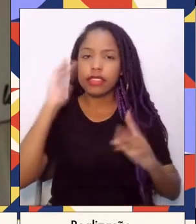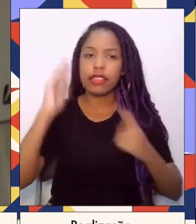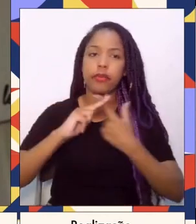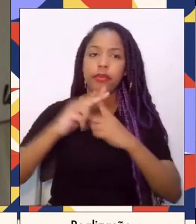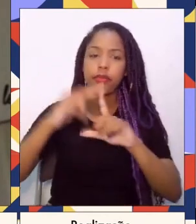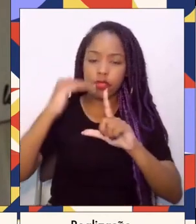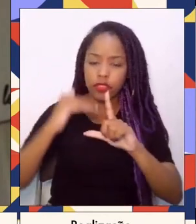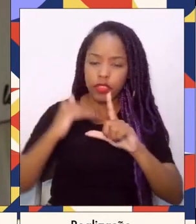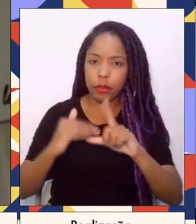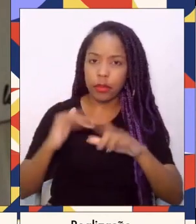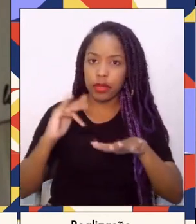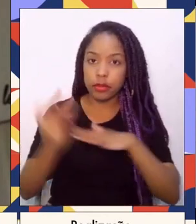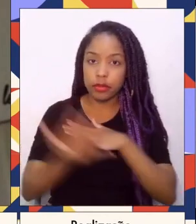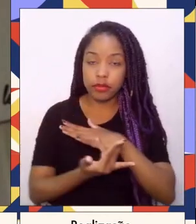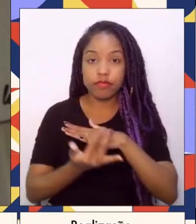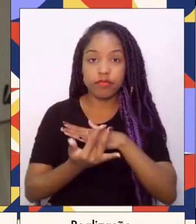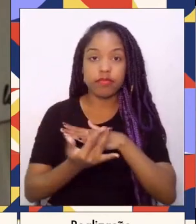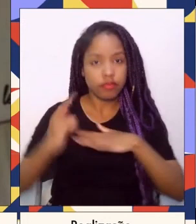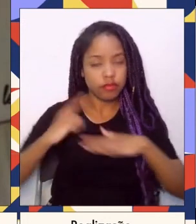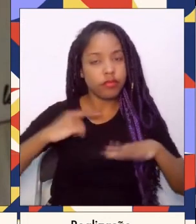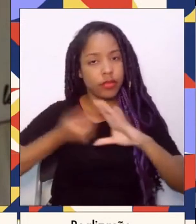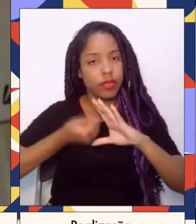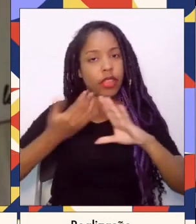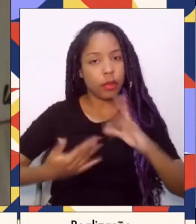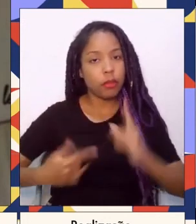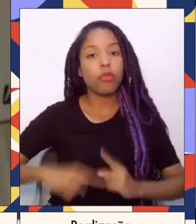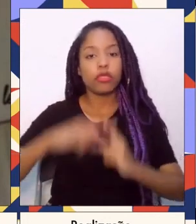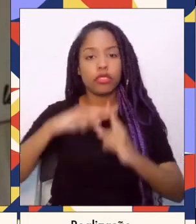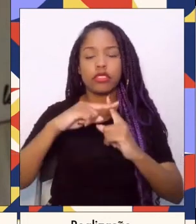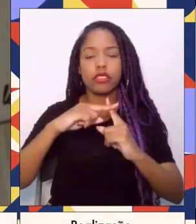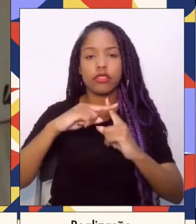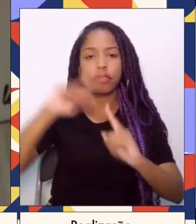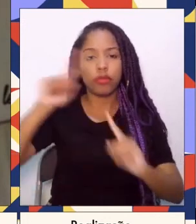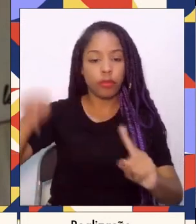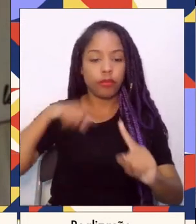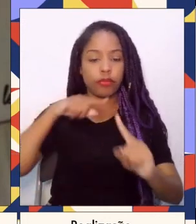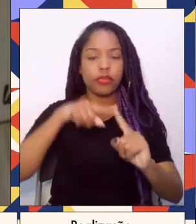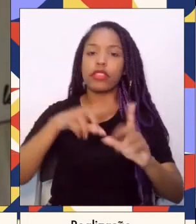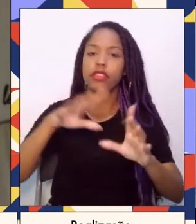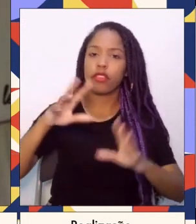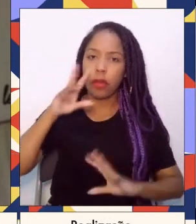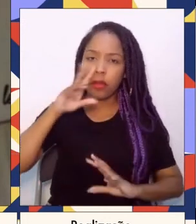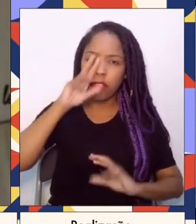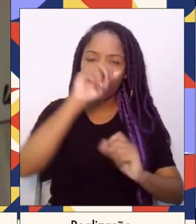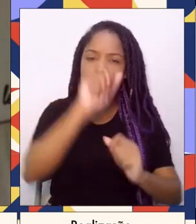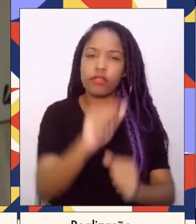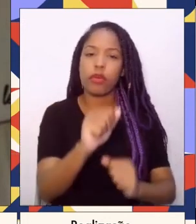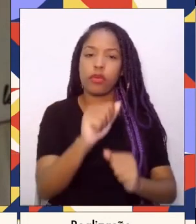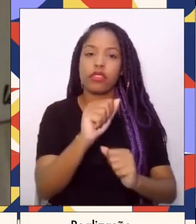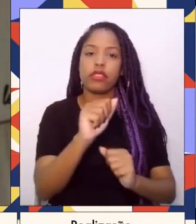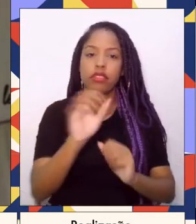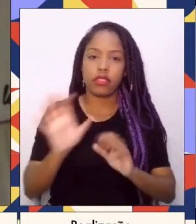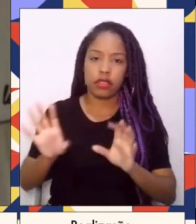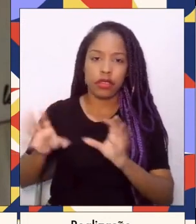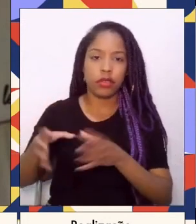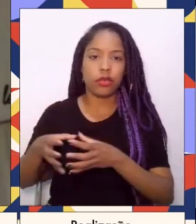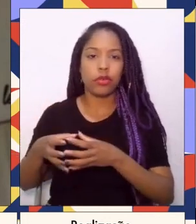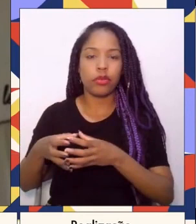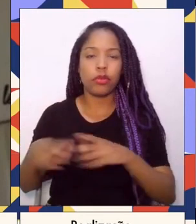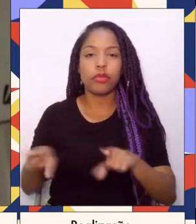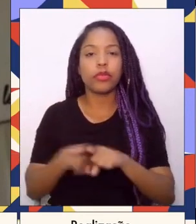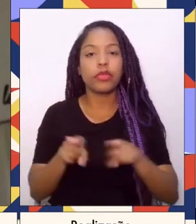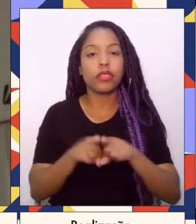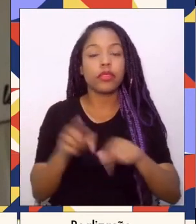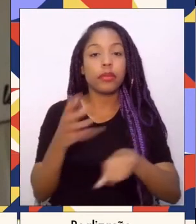benéfica para acho que eu fortalecimento dessas não só das vozes mas das ações que podem